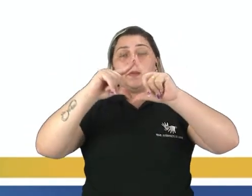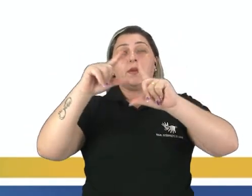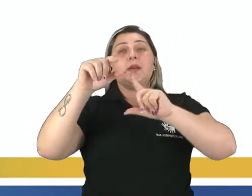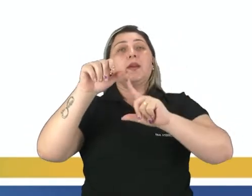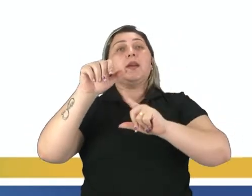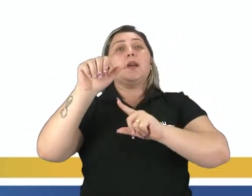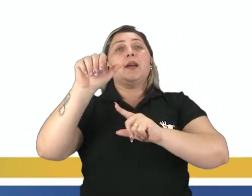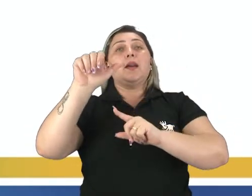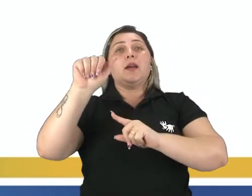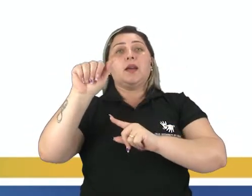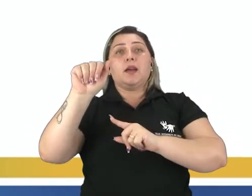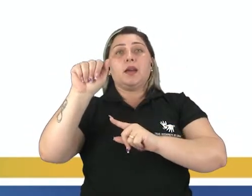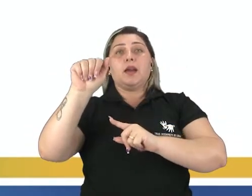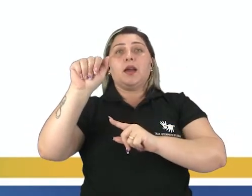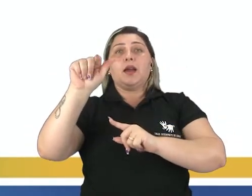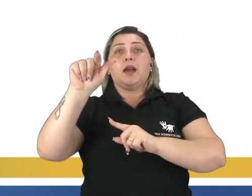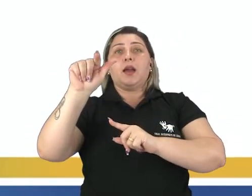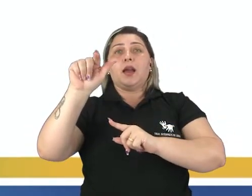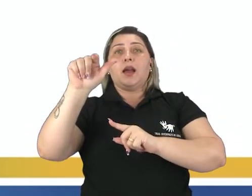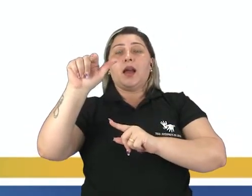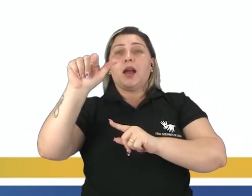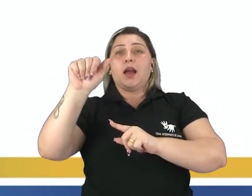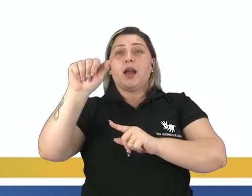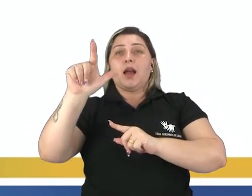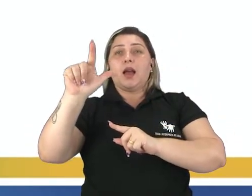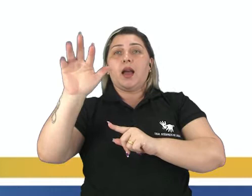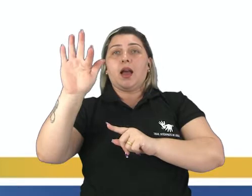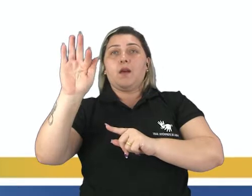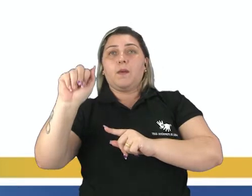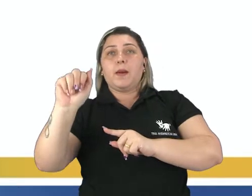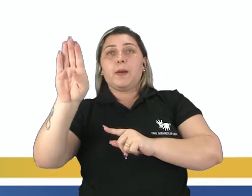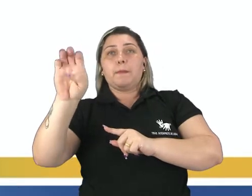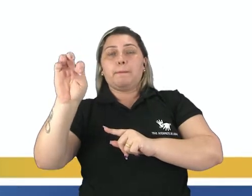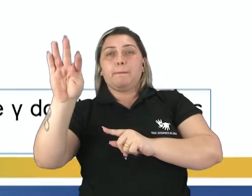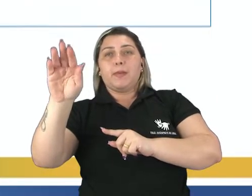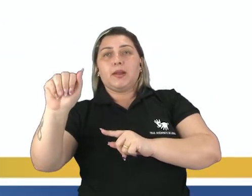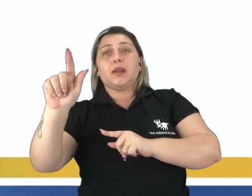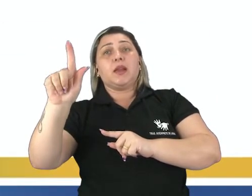de alfa, beta e gama, tá certo?